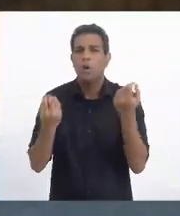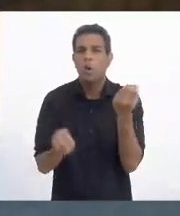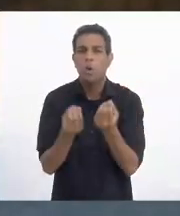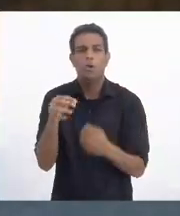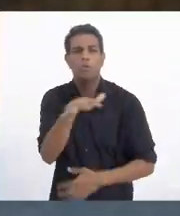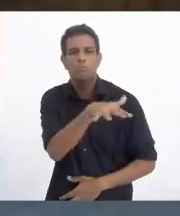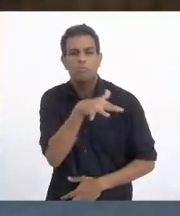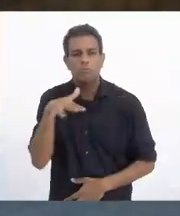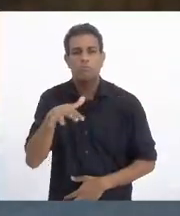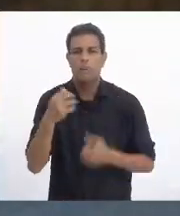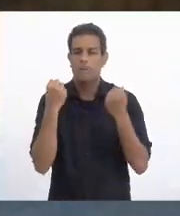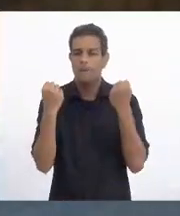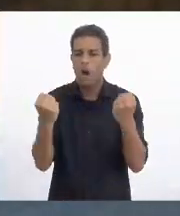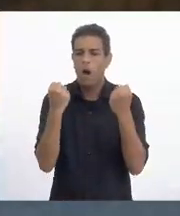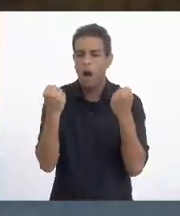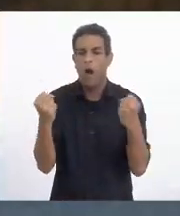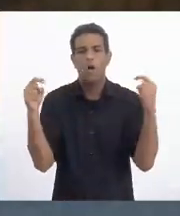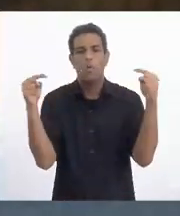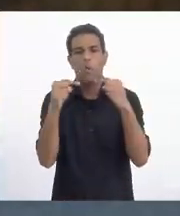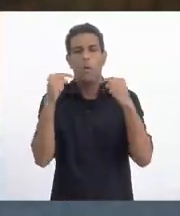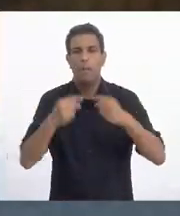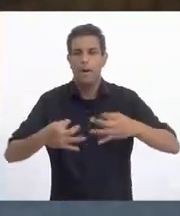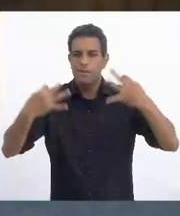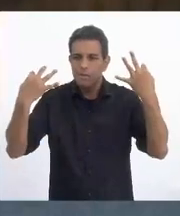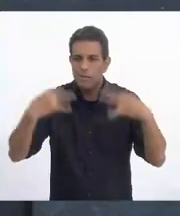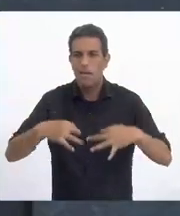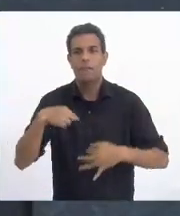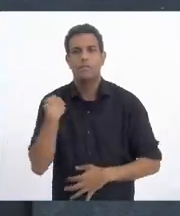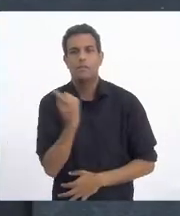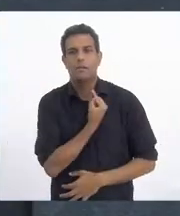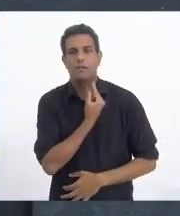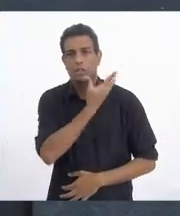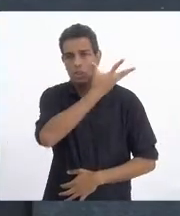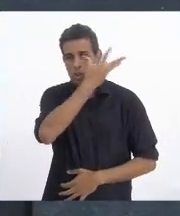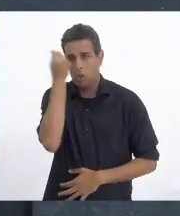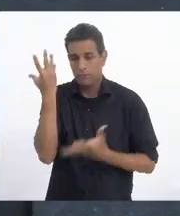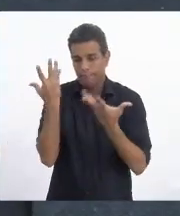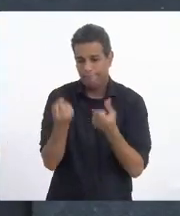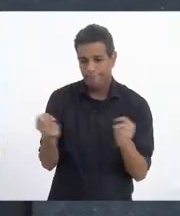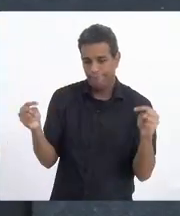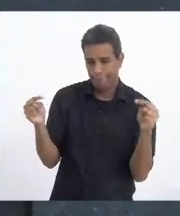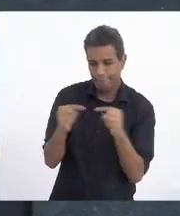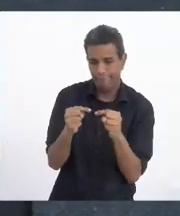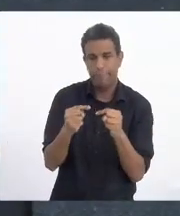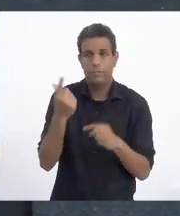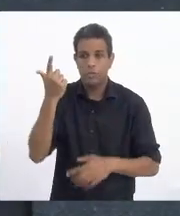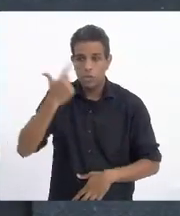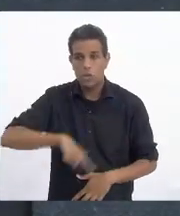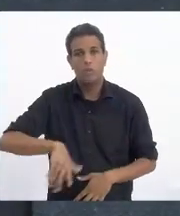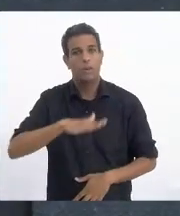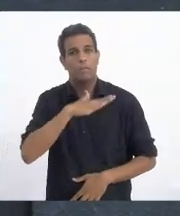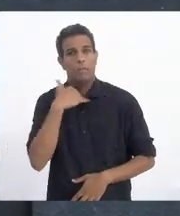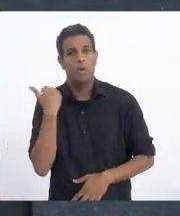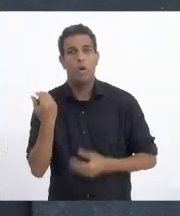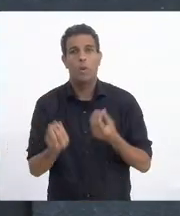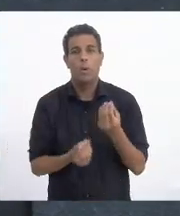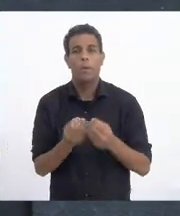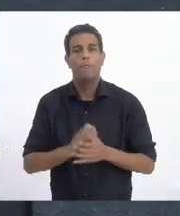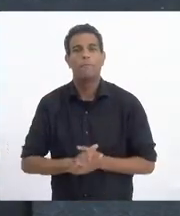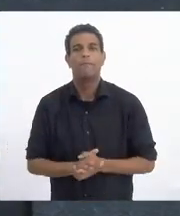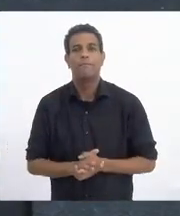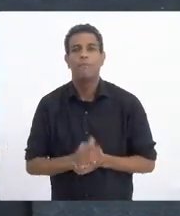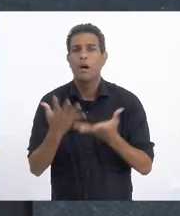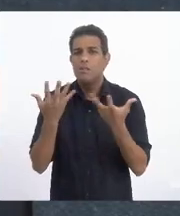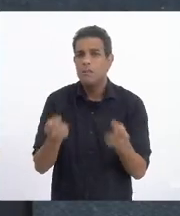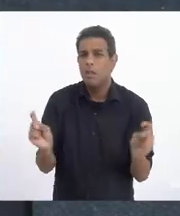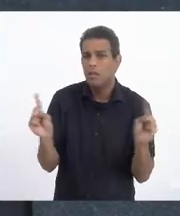voltar mais forte. Eu tenho certeza disso. Porque eu não vou aceitar ser a próxima viúva do estado do Rio de Janeiro. Eu não